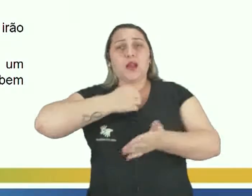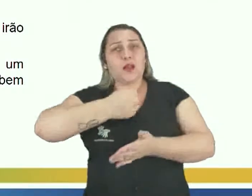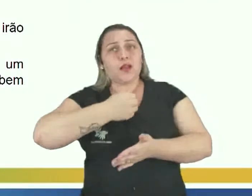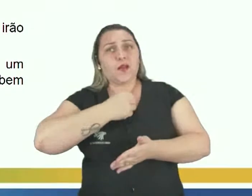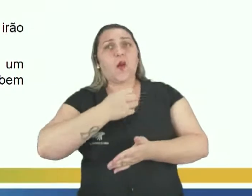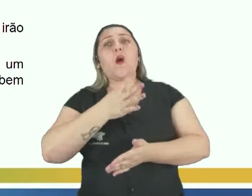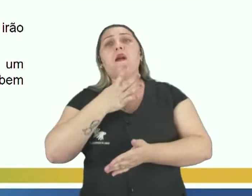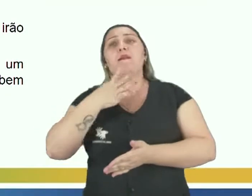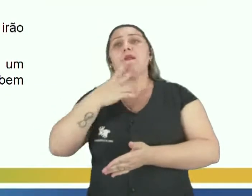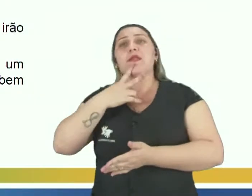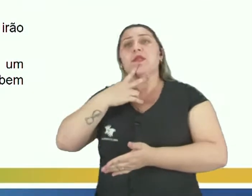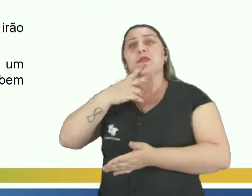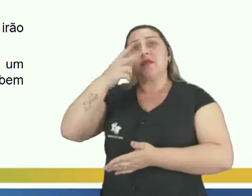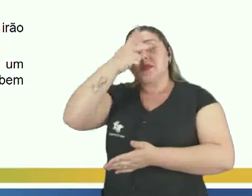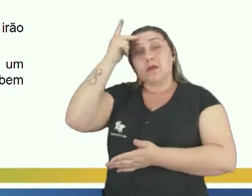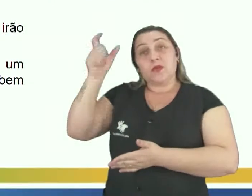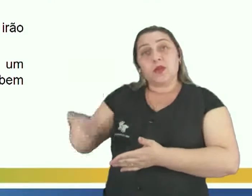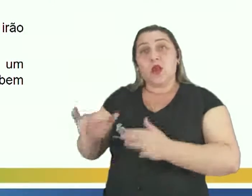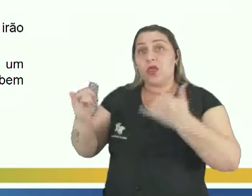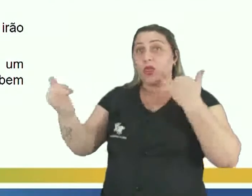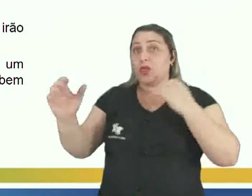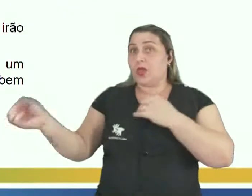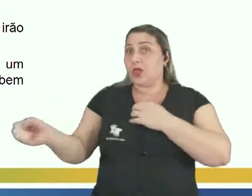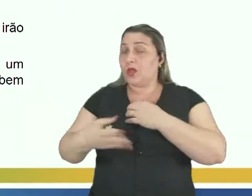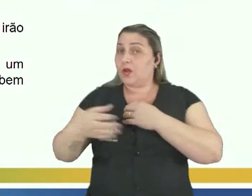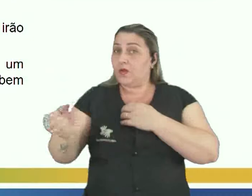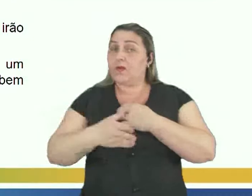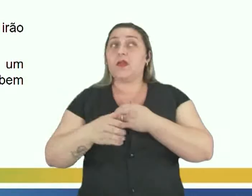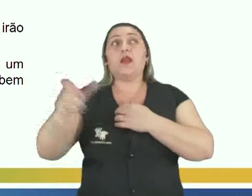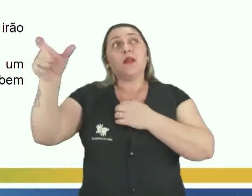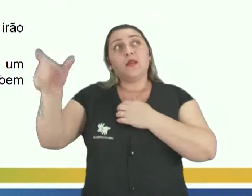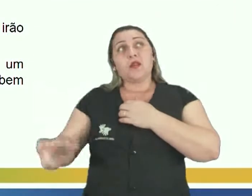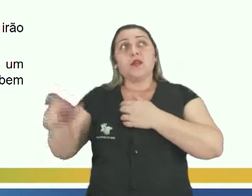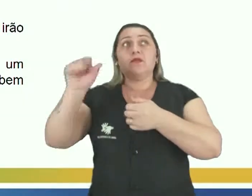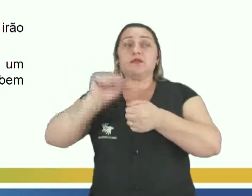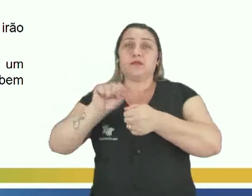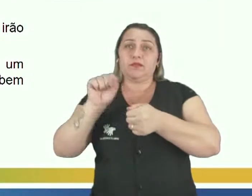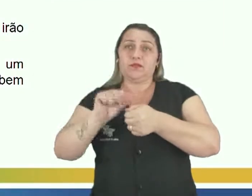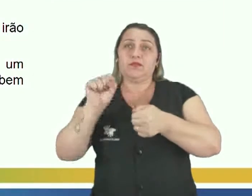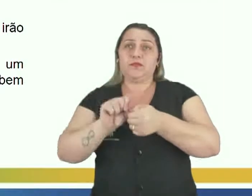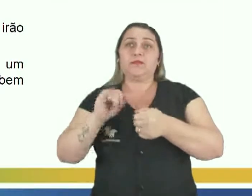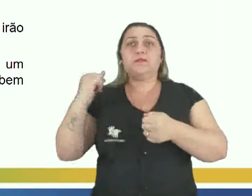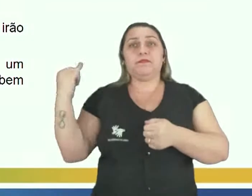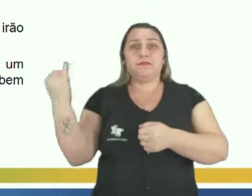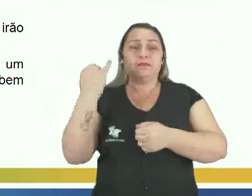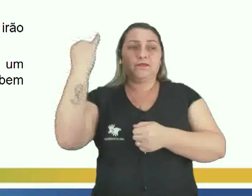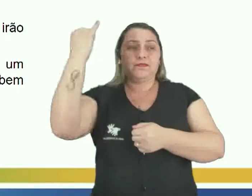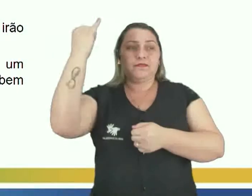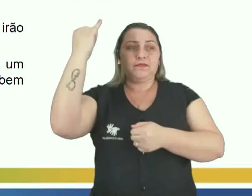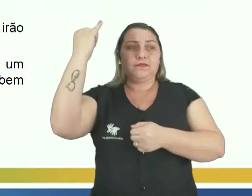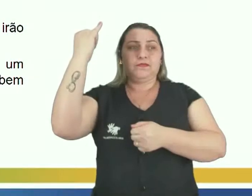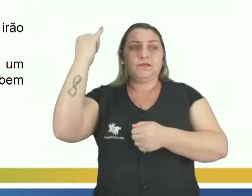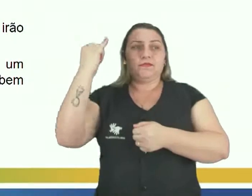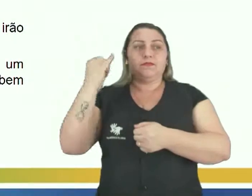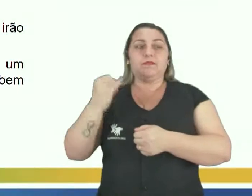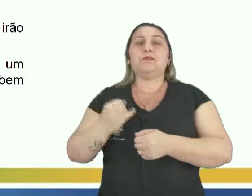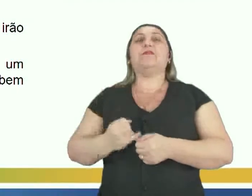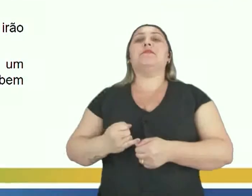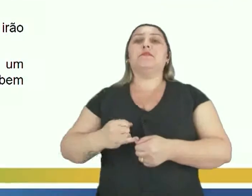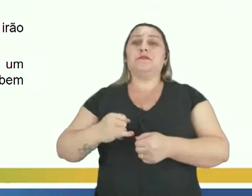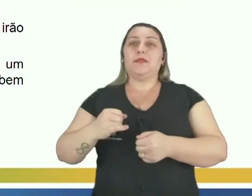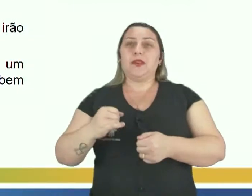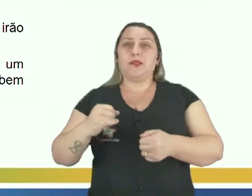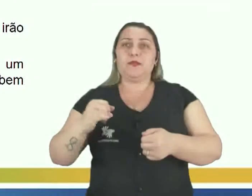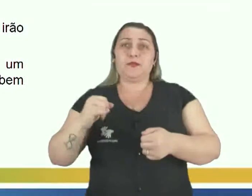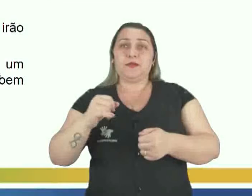conhecer personagens ou a novidade que o criador esteja fazendo. É interessante que possamos pensar algumas